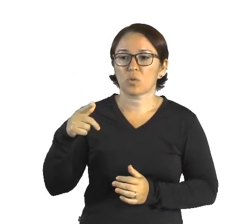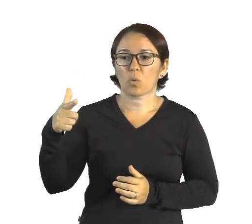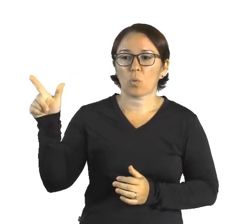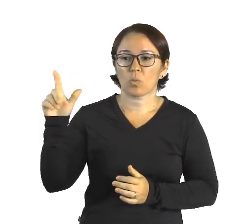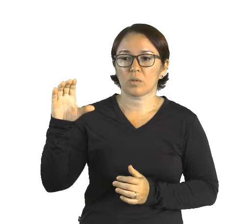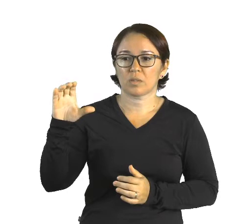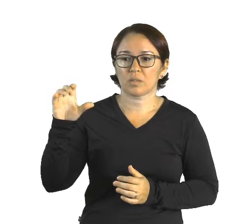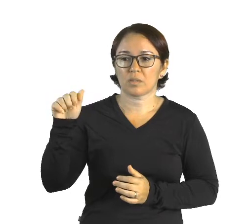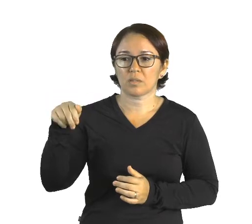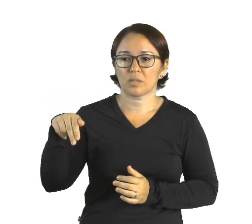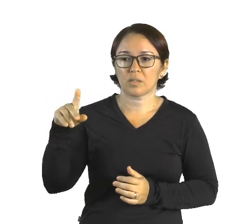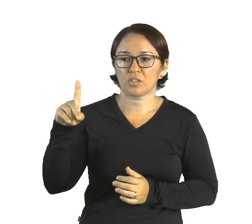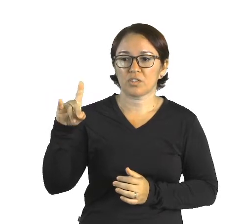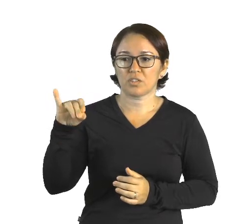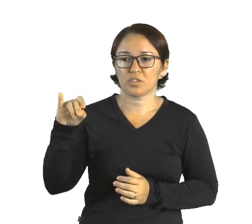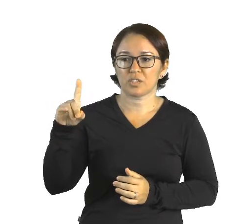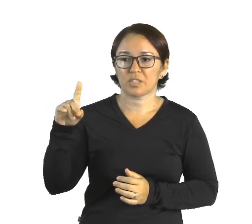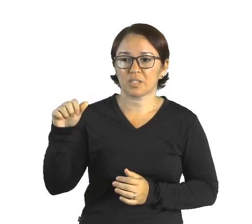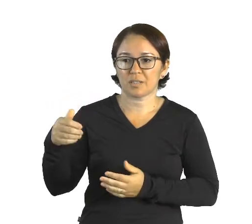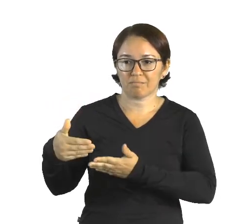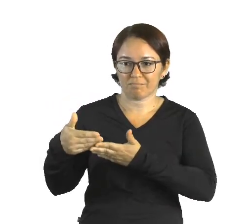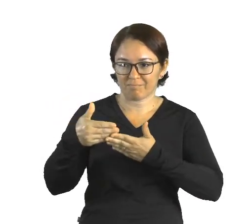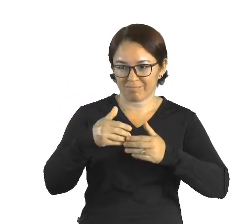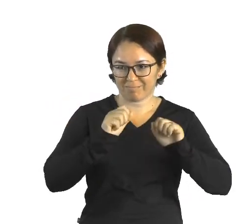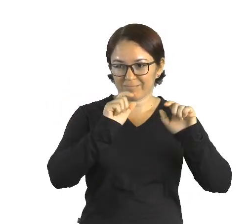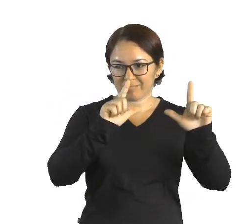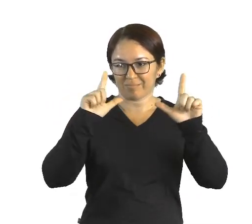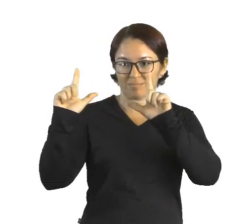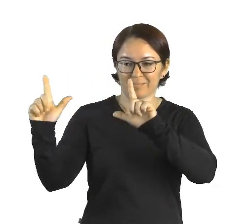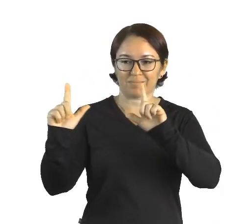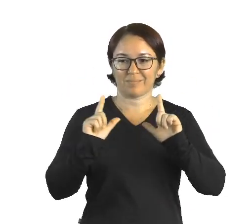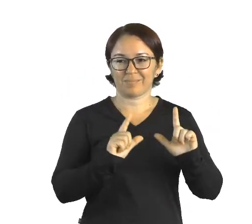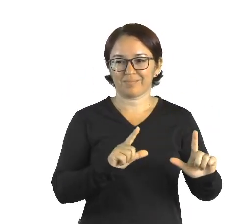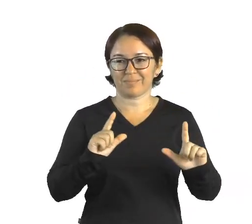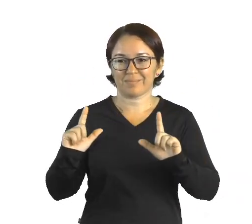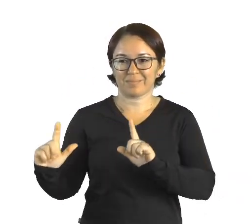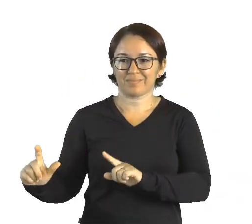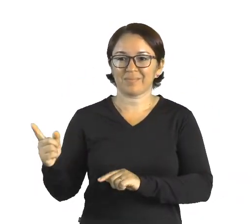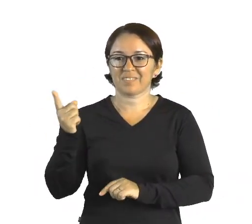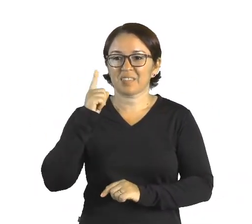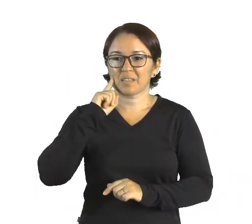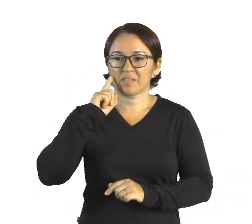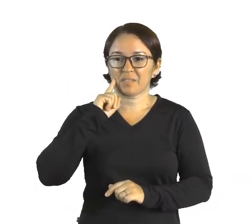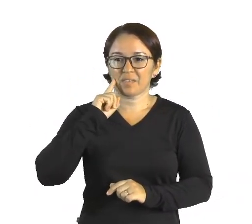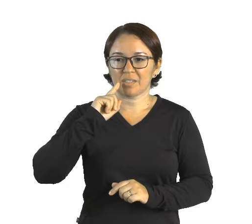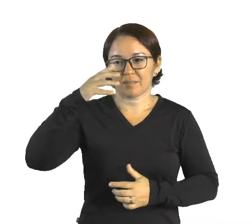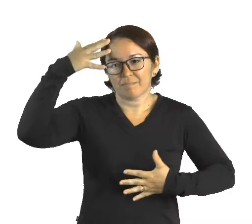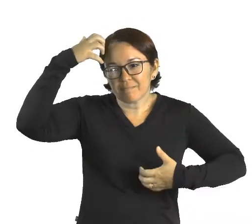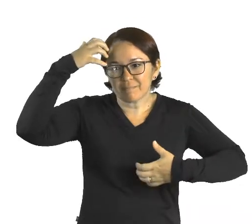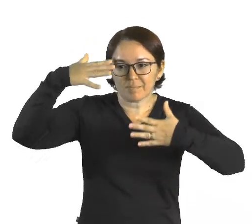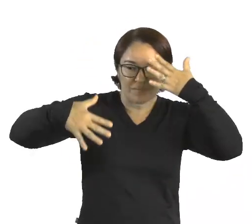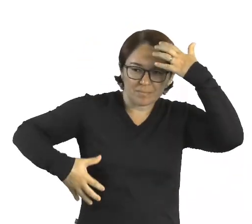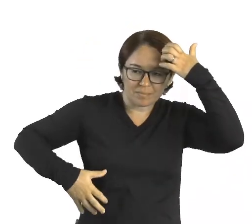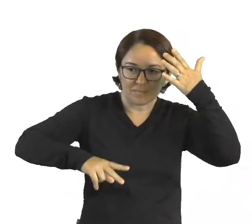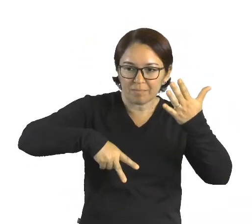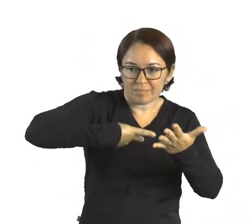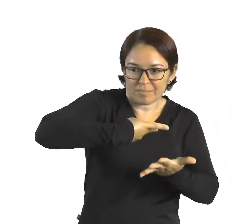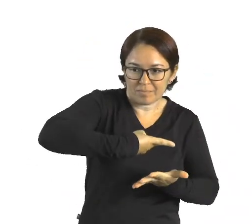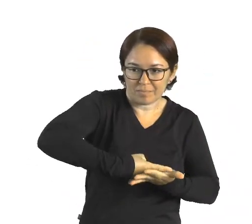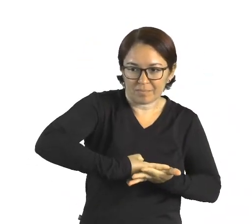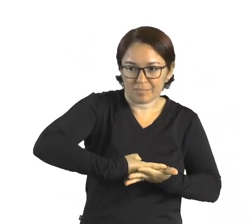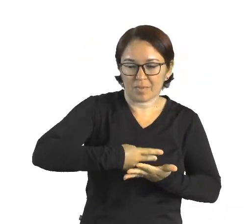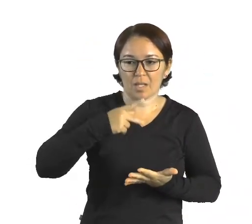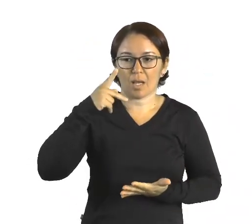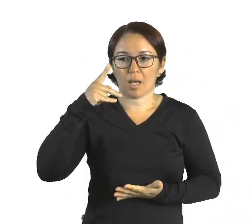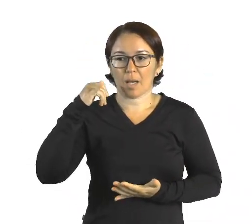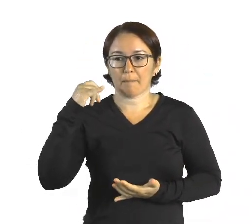cenário. E observa na tela. O primeiro quadrinho está o quê? O macaquinho deitado. No segundo tem um pai macaco dentro, um